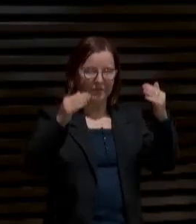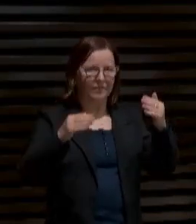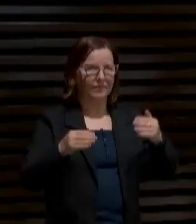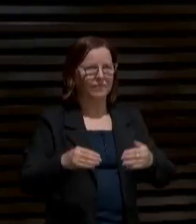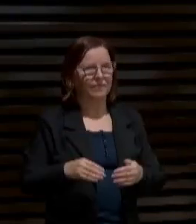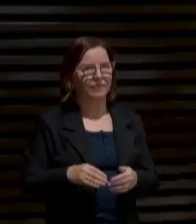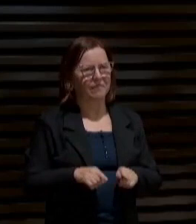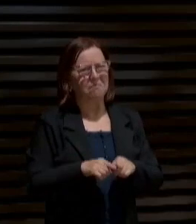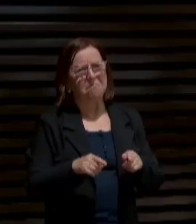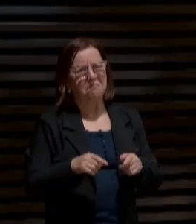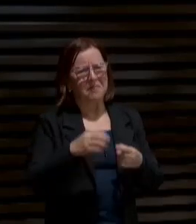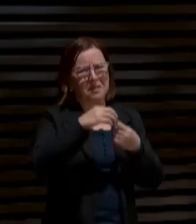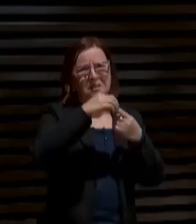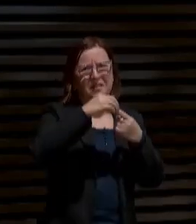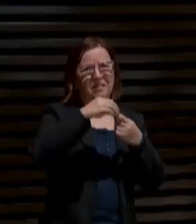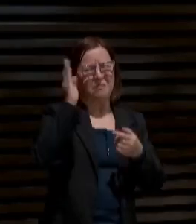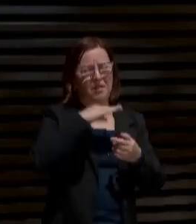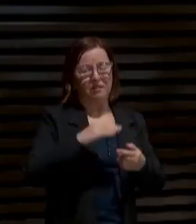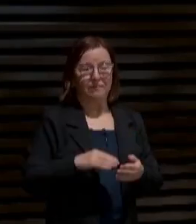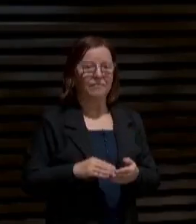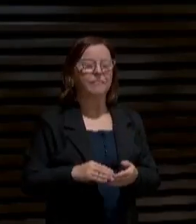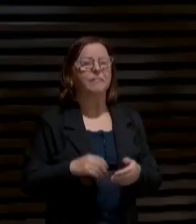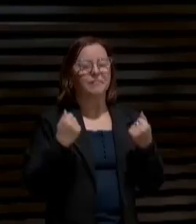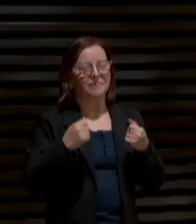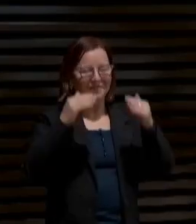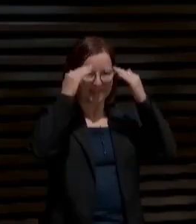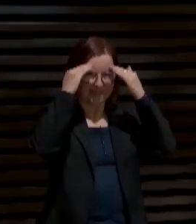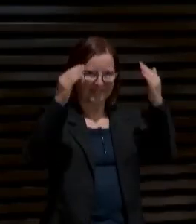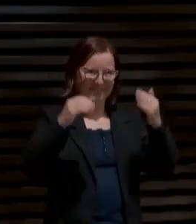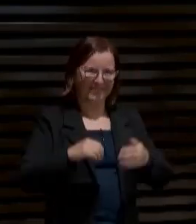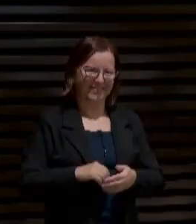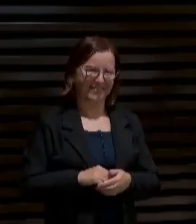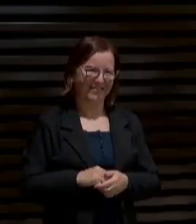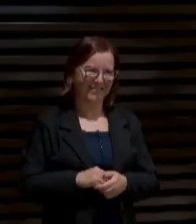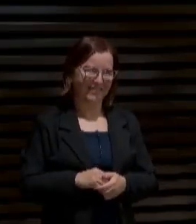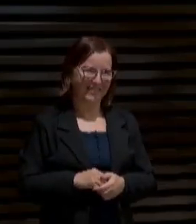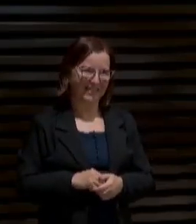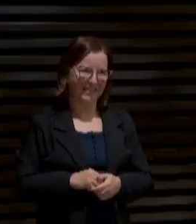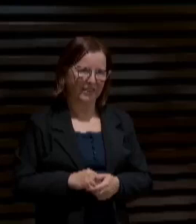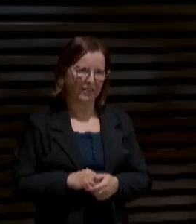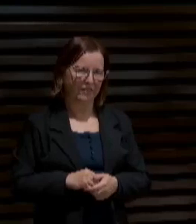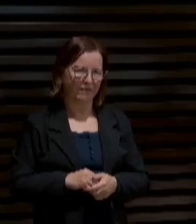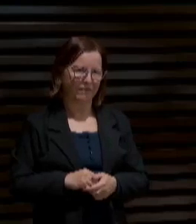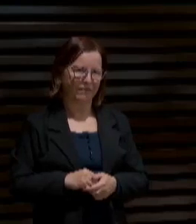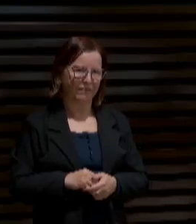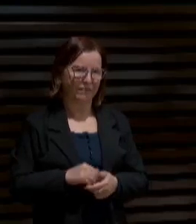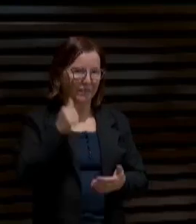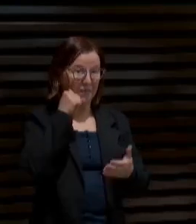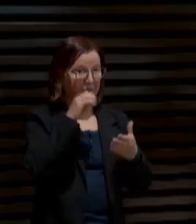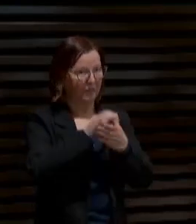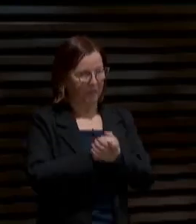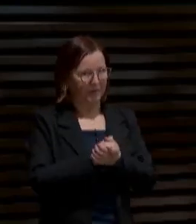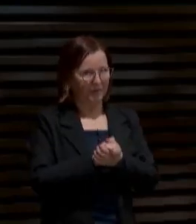tem que obedecer a massinha se governo tem que obedecer e as esposas